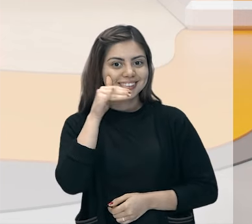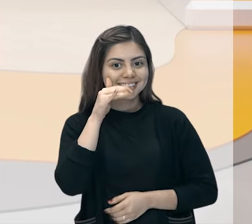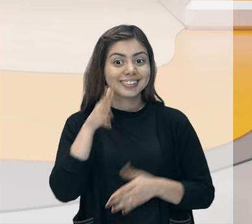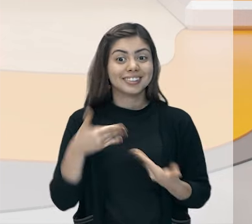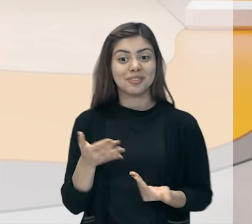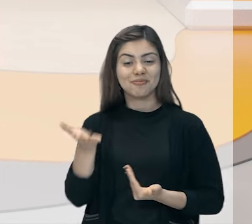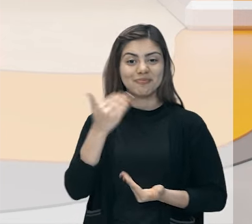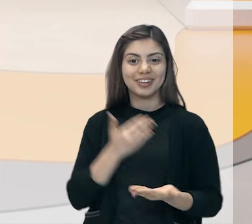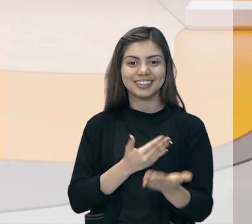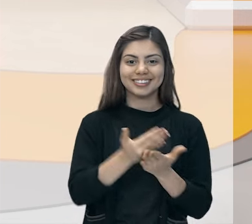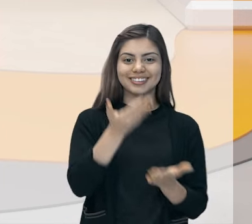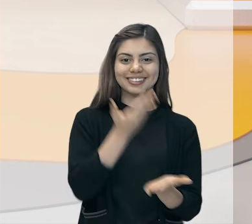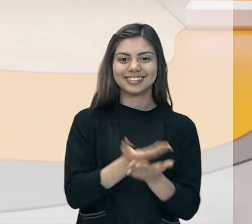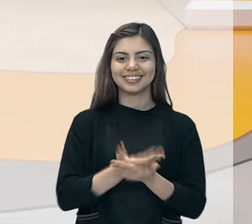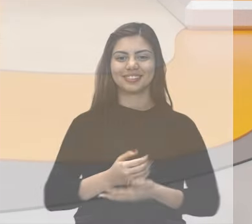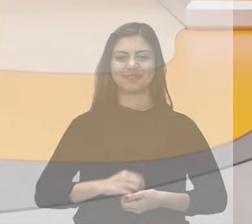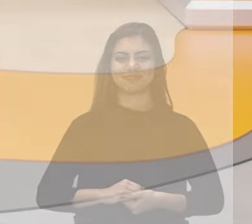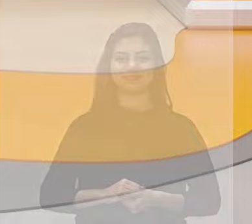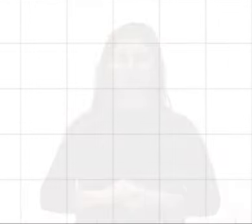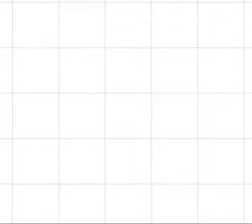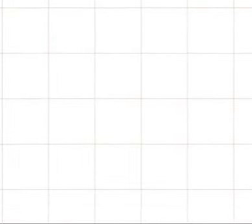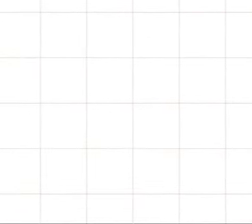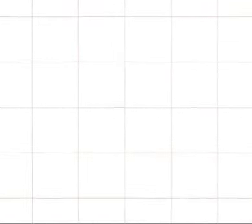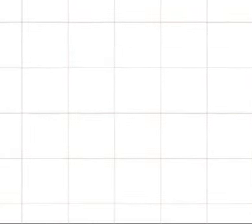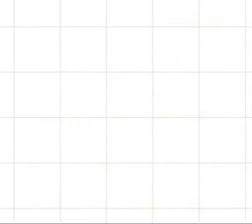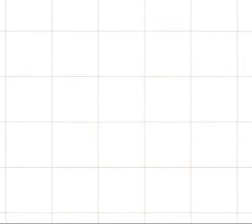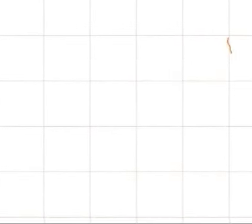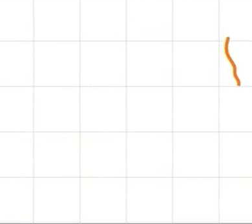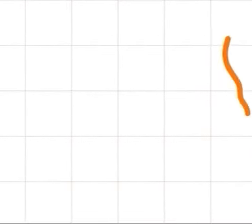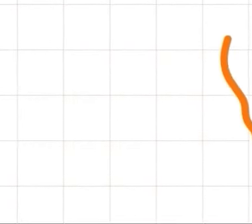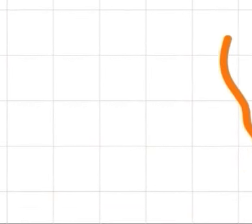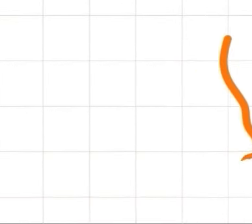vamos lá, vamos aprender hoje com a gente.